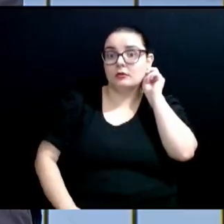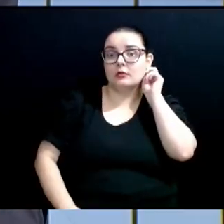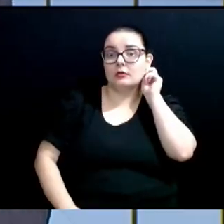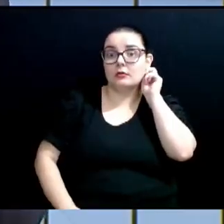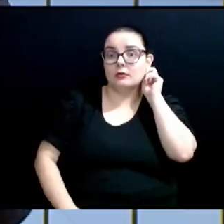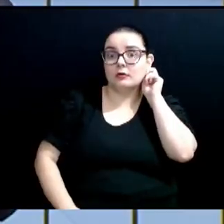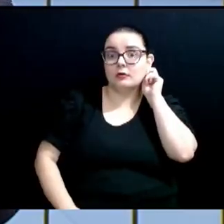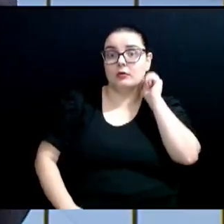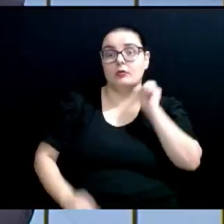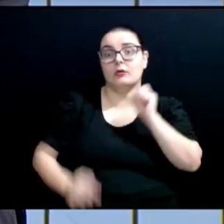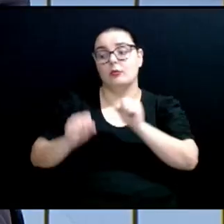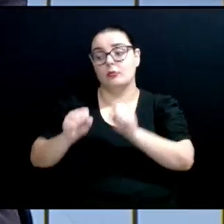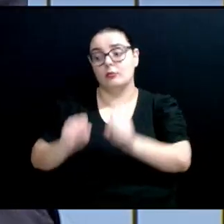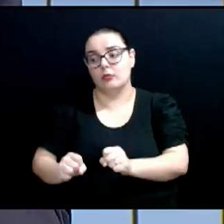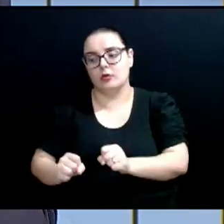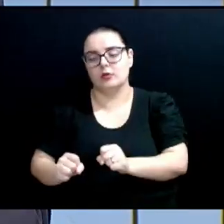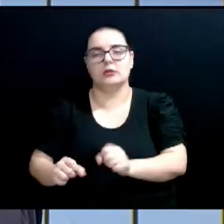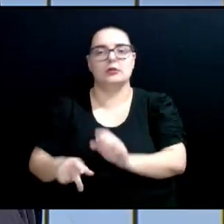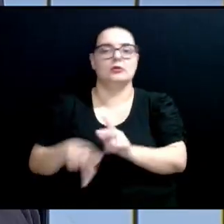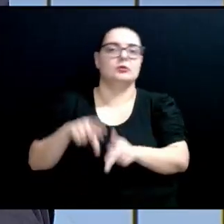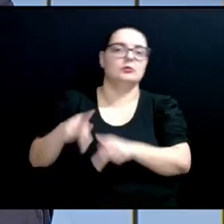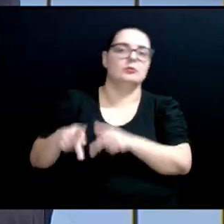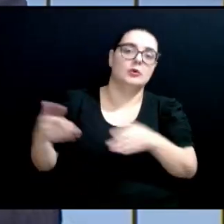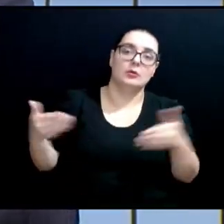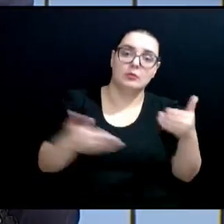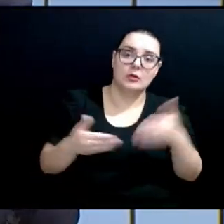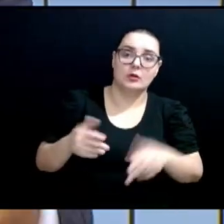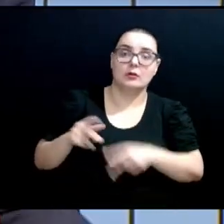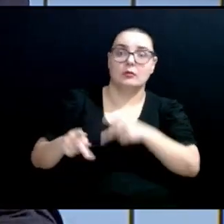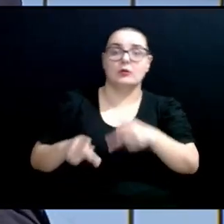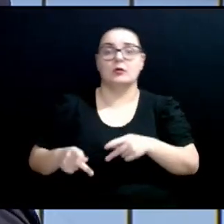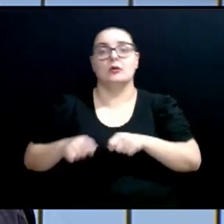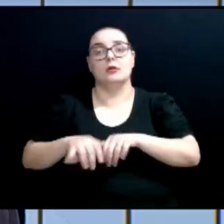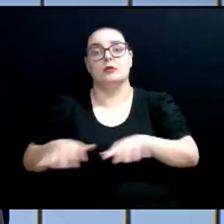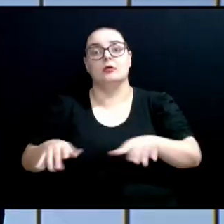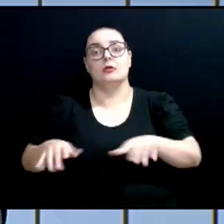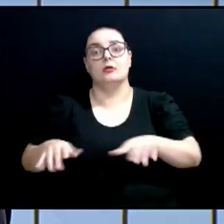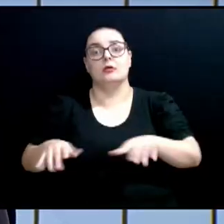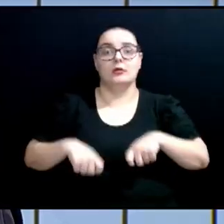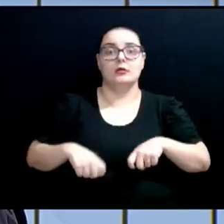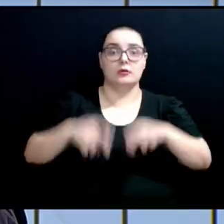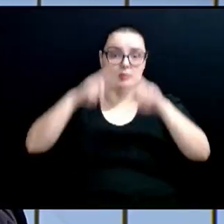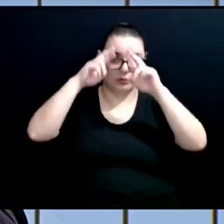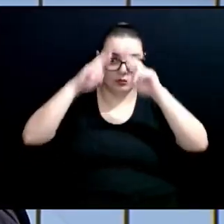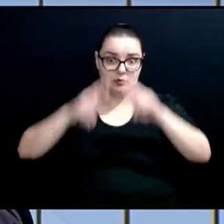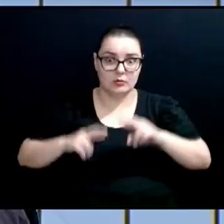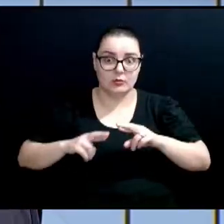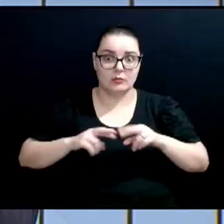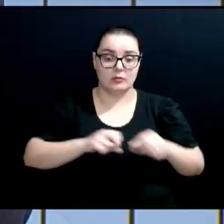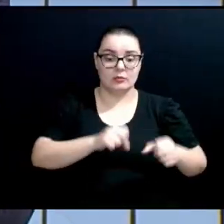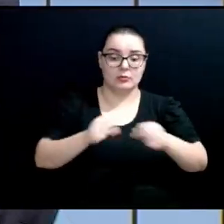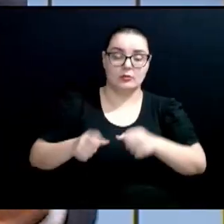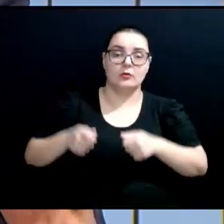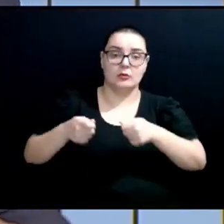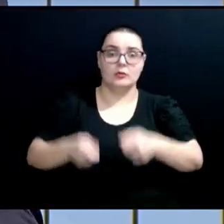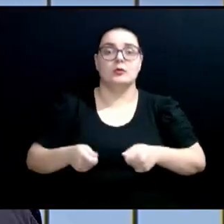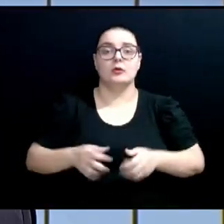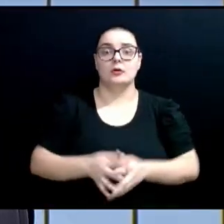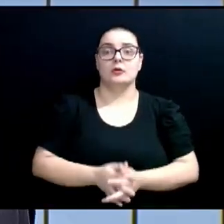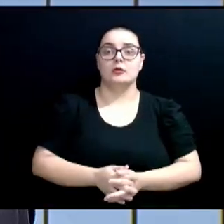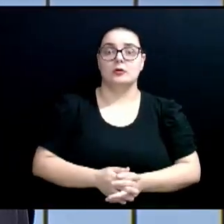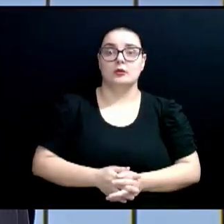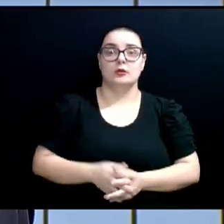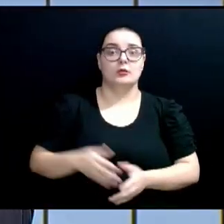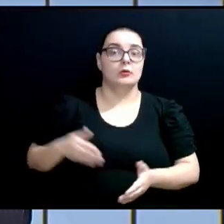participação popular, a distribuição de competência, o respeito aos poderes constituídos, o limite de